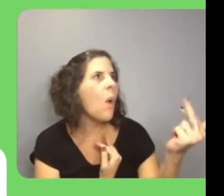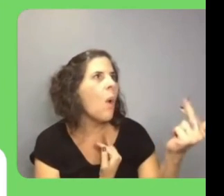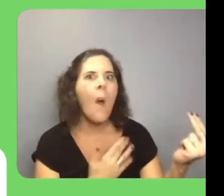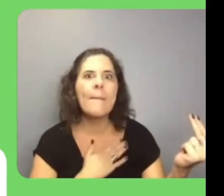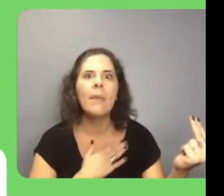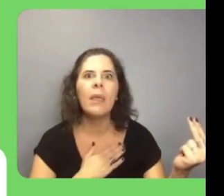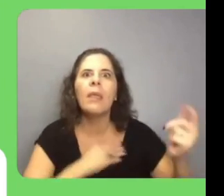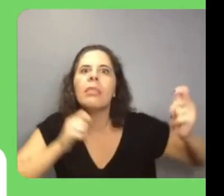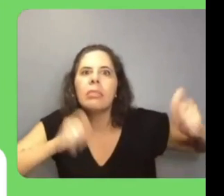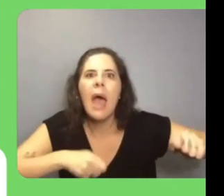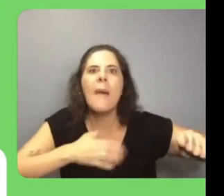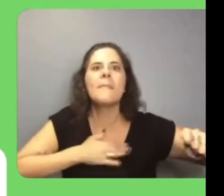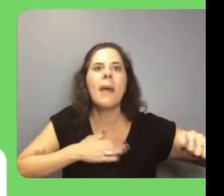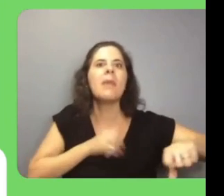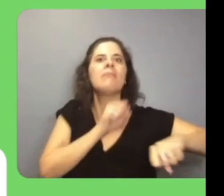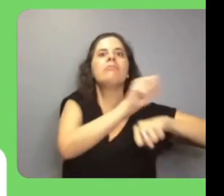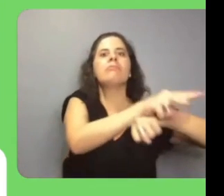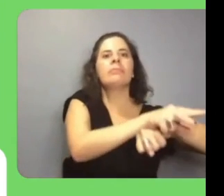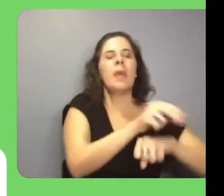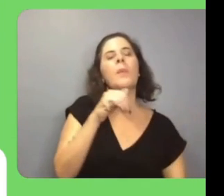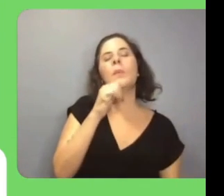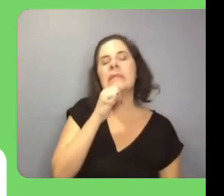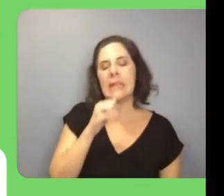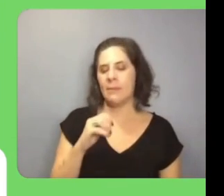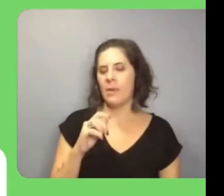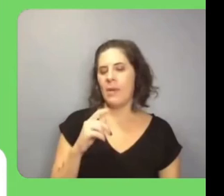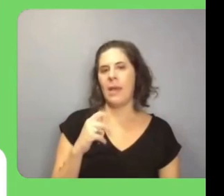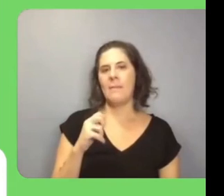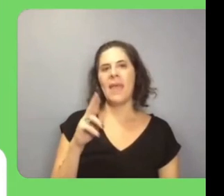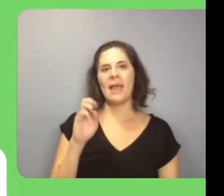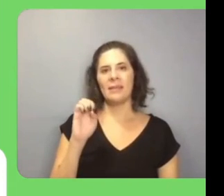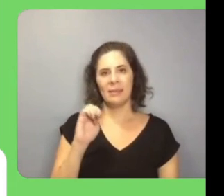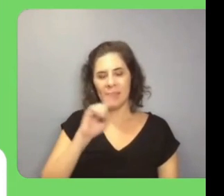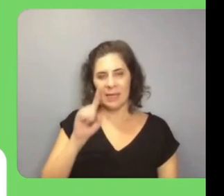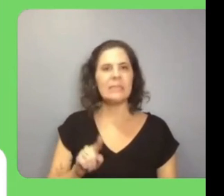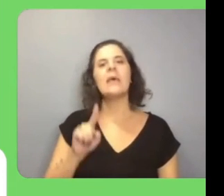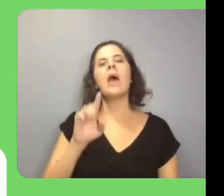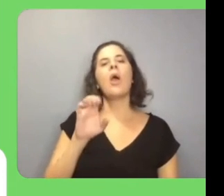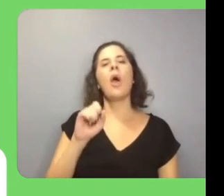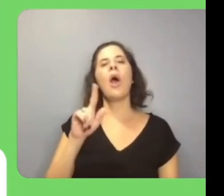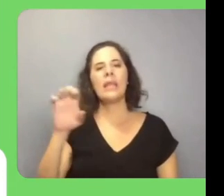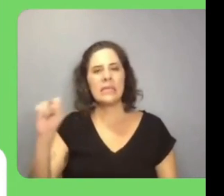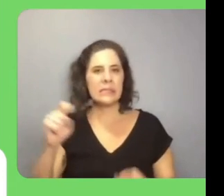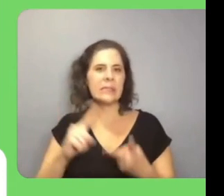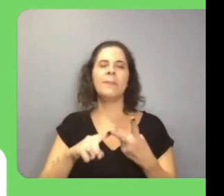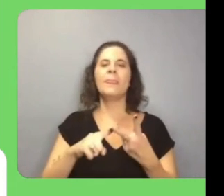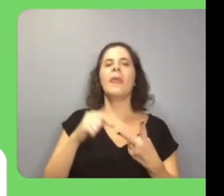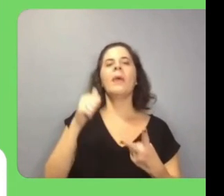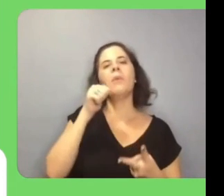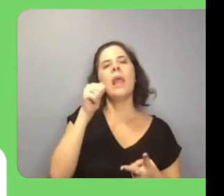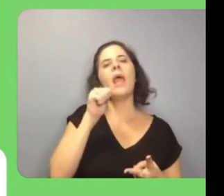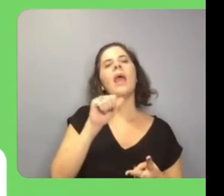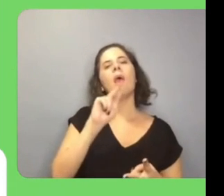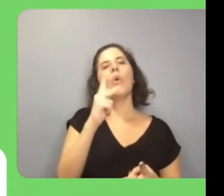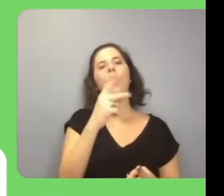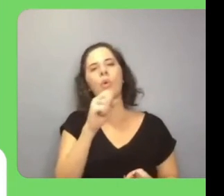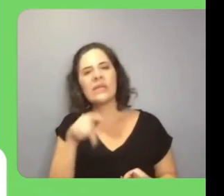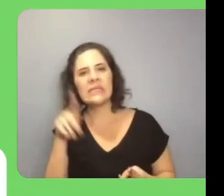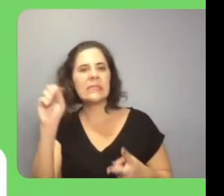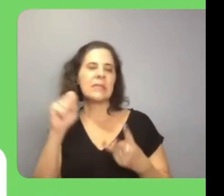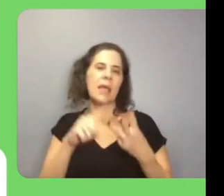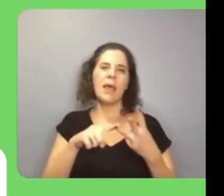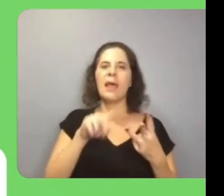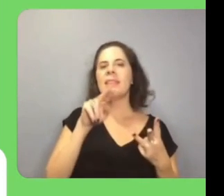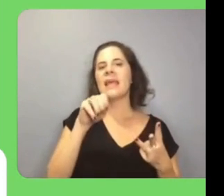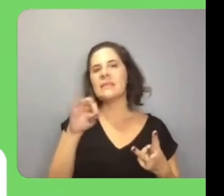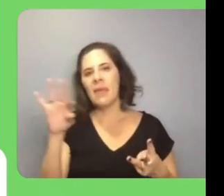Patrícia Hill Collins fala, Beatriz Nascimento, Bell Hooks, imagem de controle. Você cresce a sua infância inteira